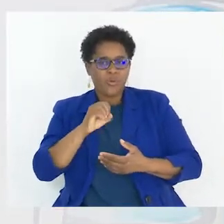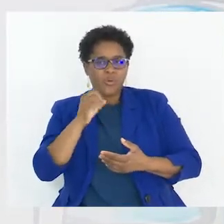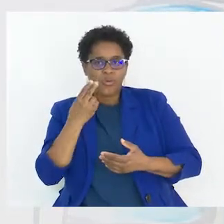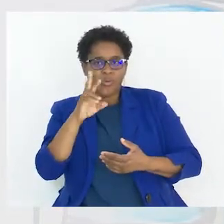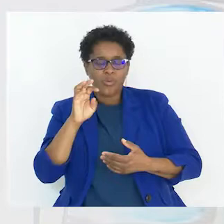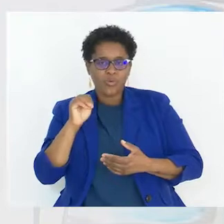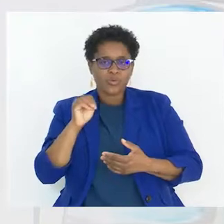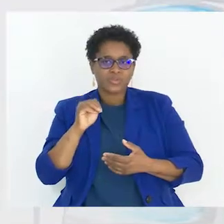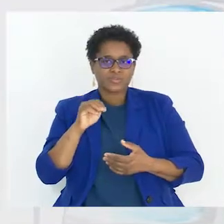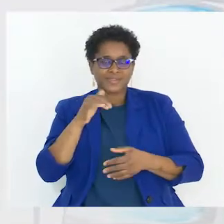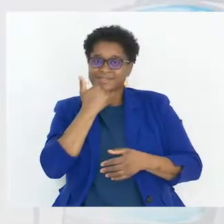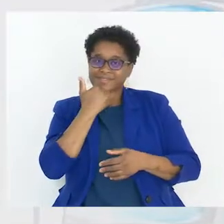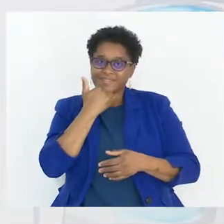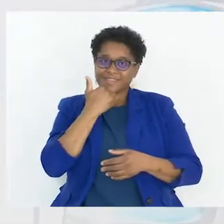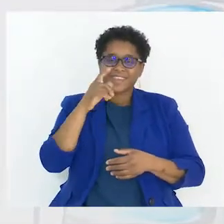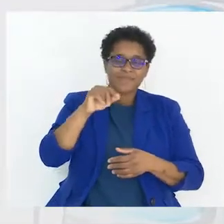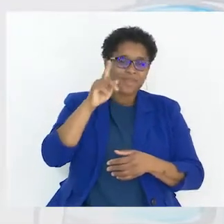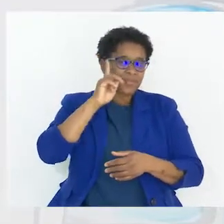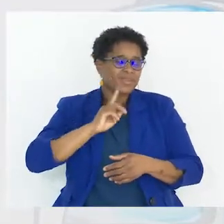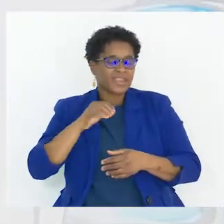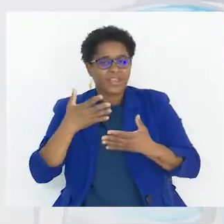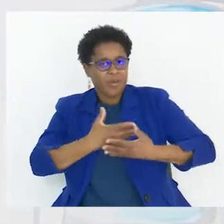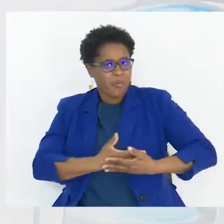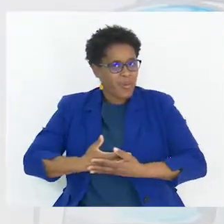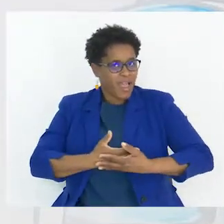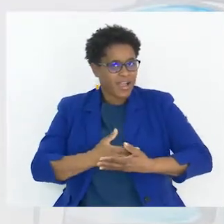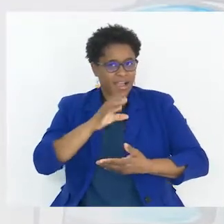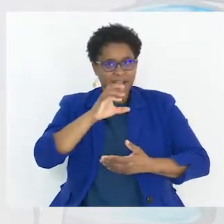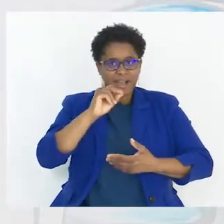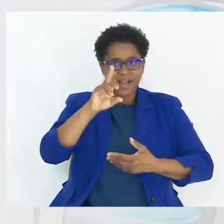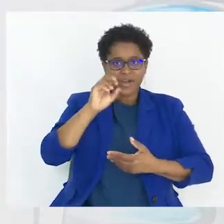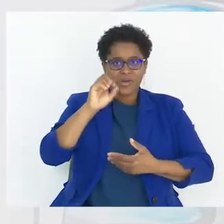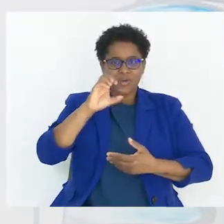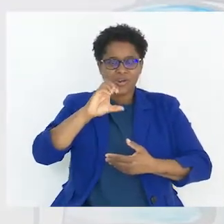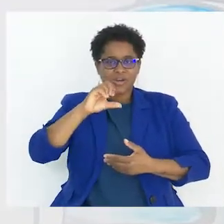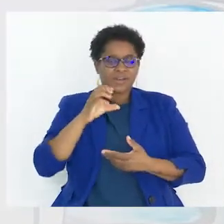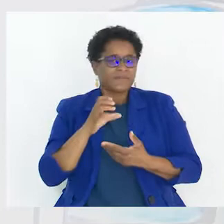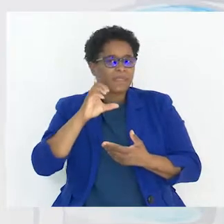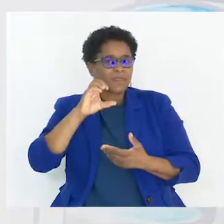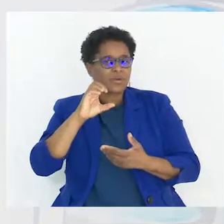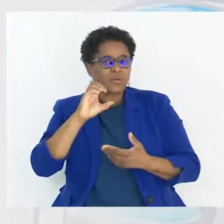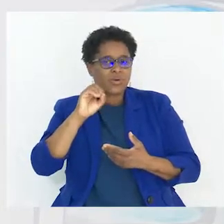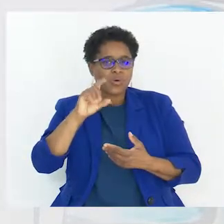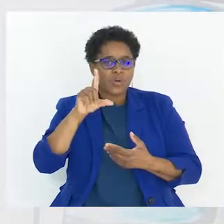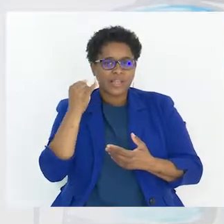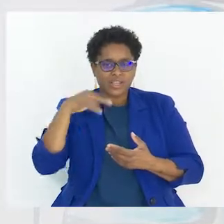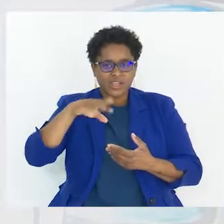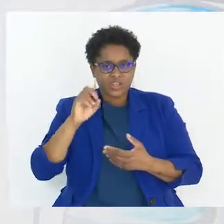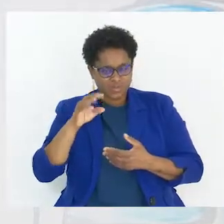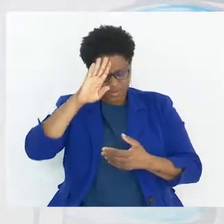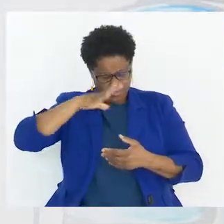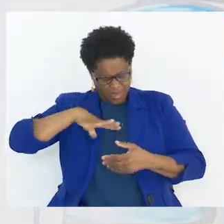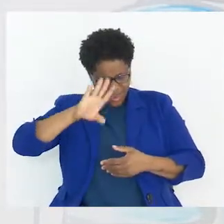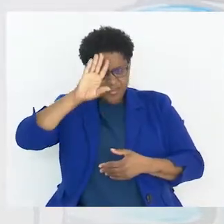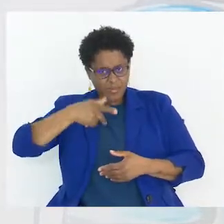a boneca caracolinhos. Querem saber o que vieram fazer, meninos e meninas? Eu vou